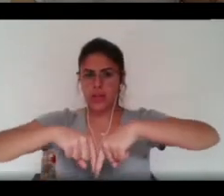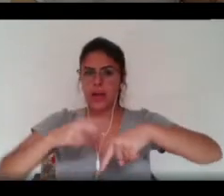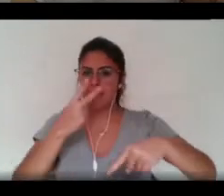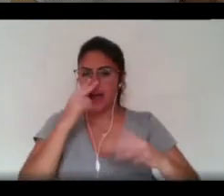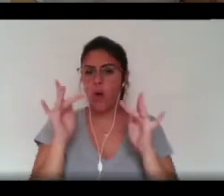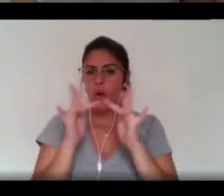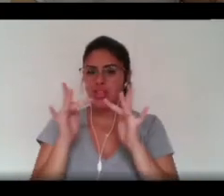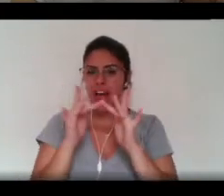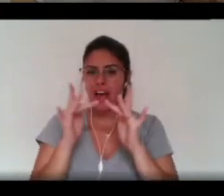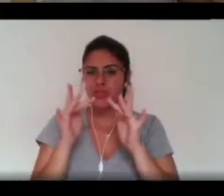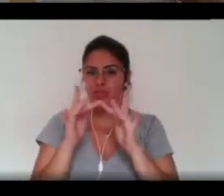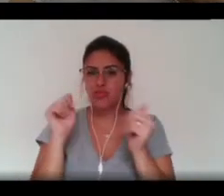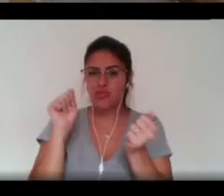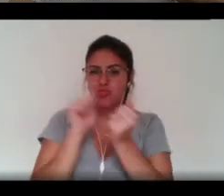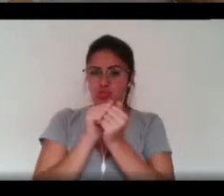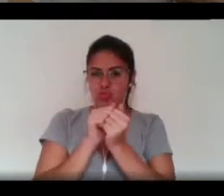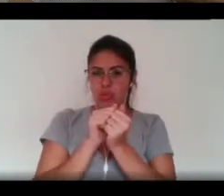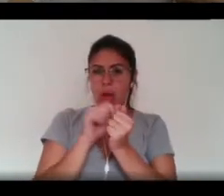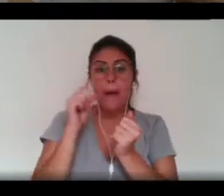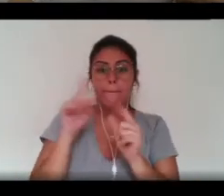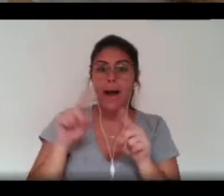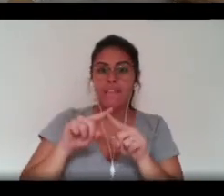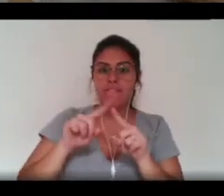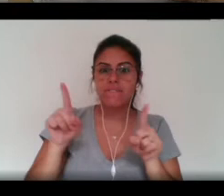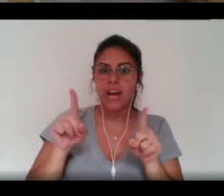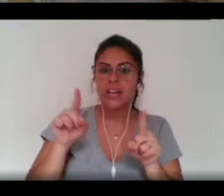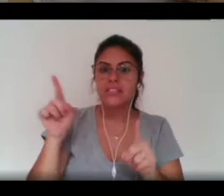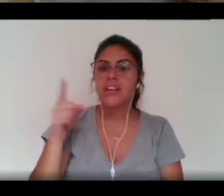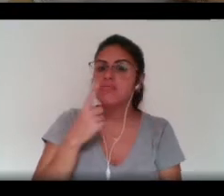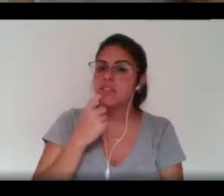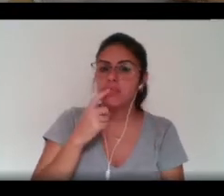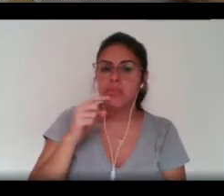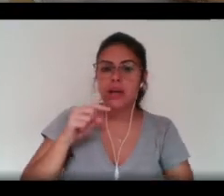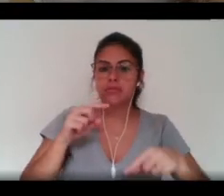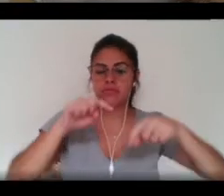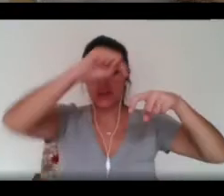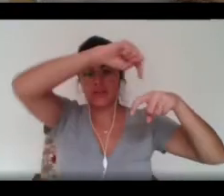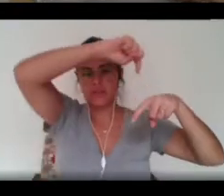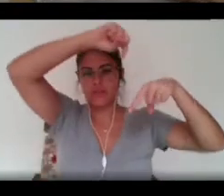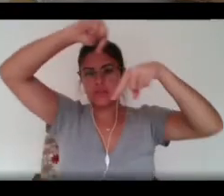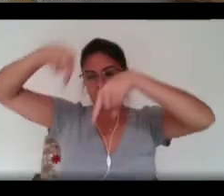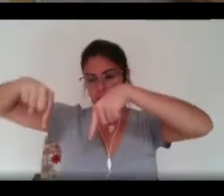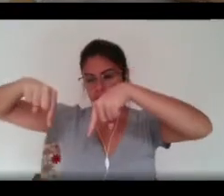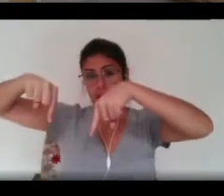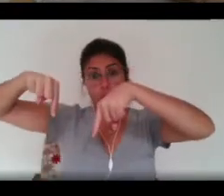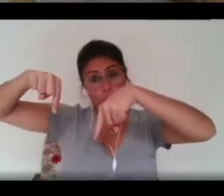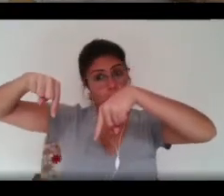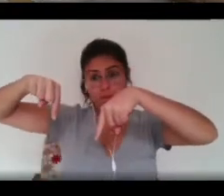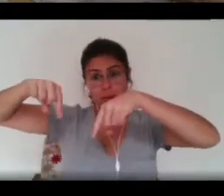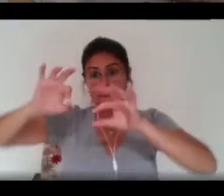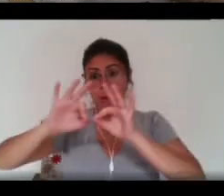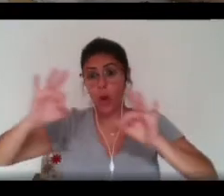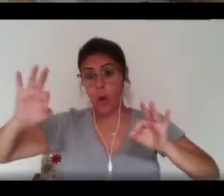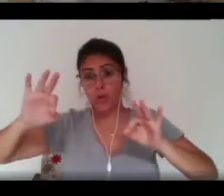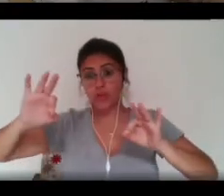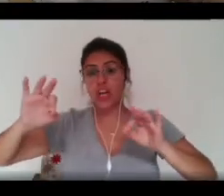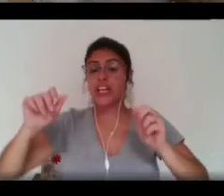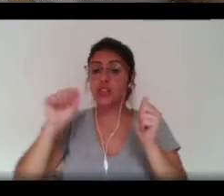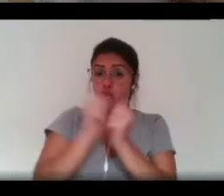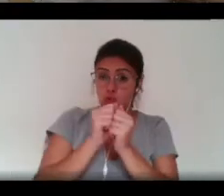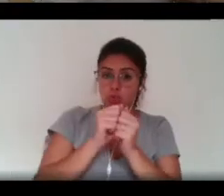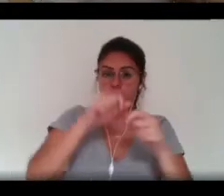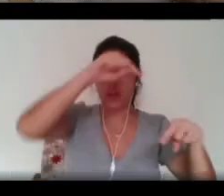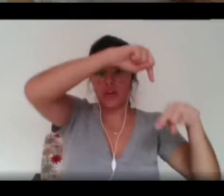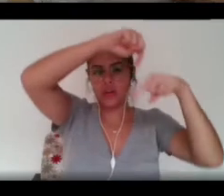igual a zero ao mesmo tempo. E isso não acontece para essa curva aqui em vermelho. Então, fazendo o gráfico, ficou mais fácil para